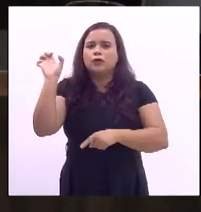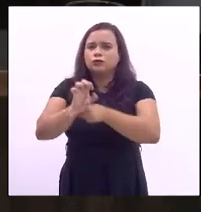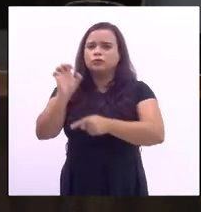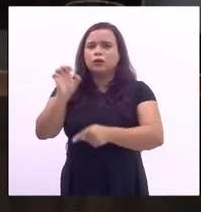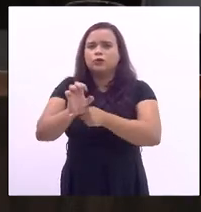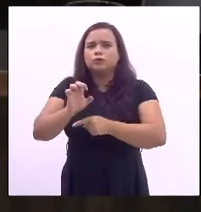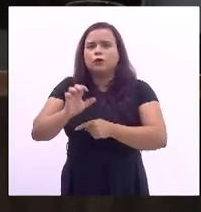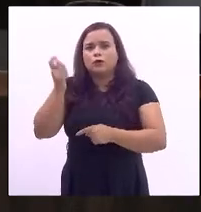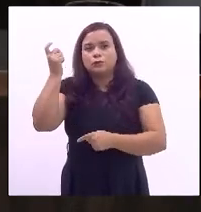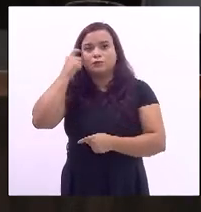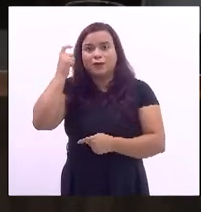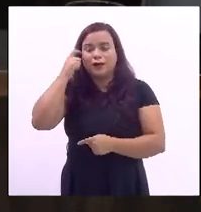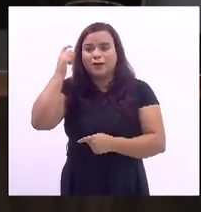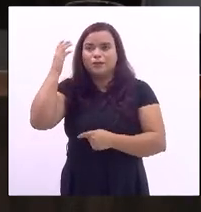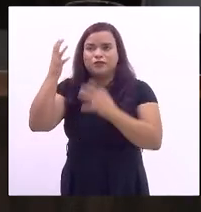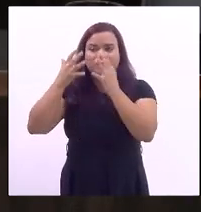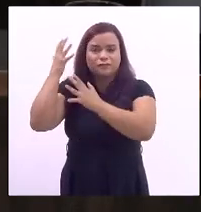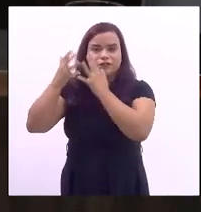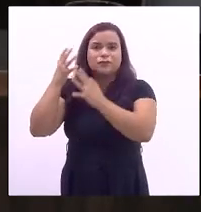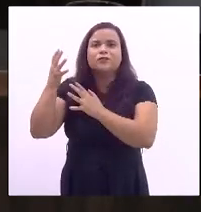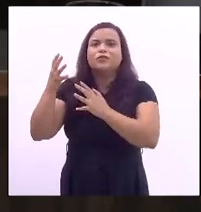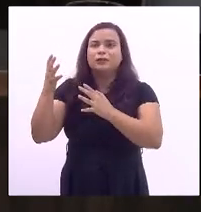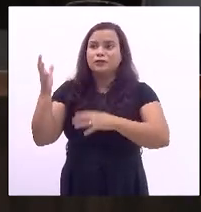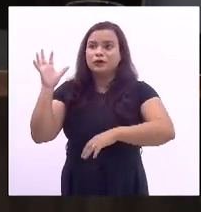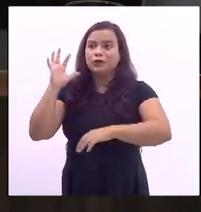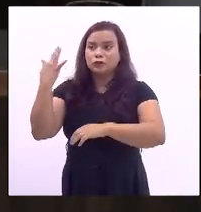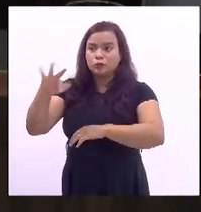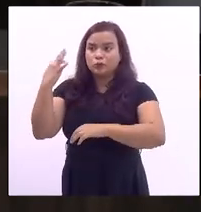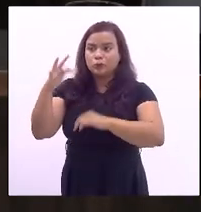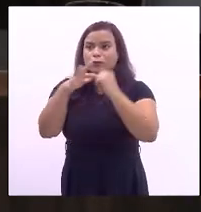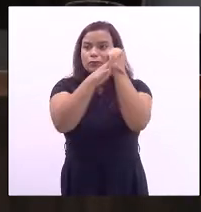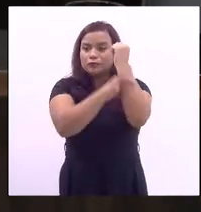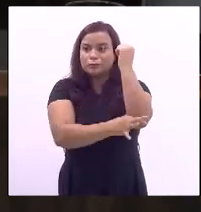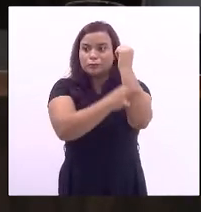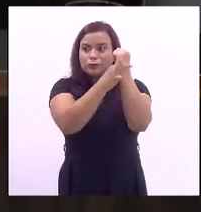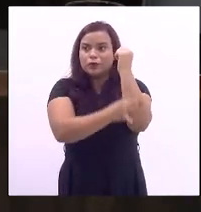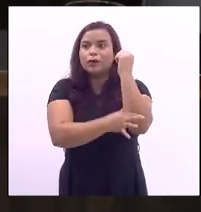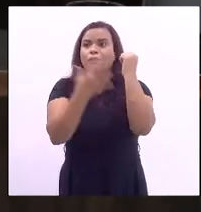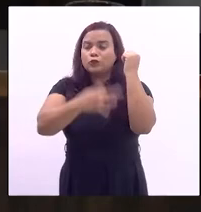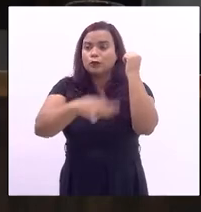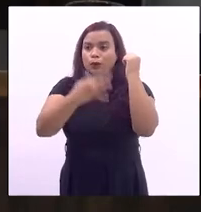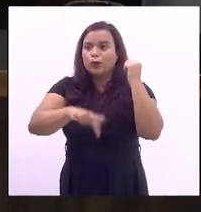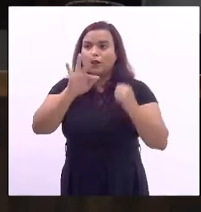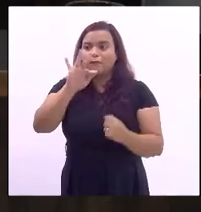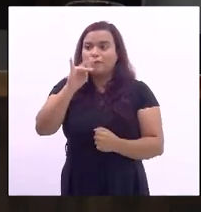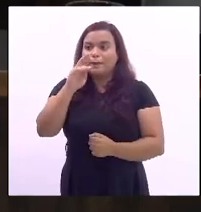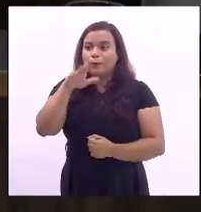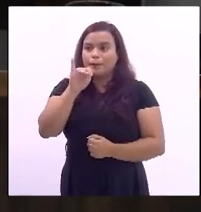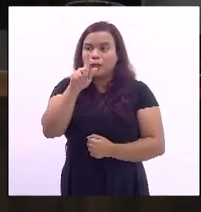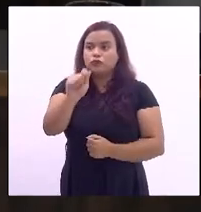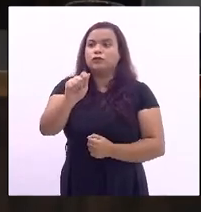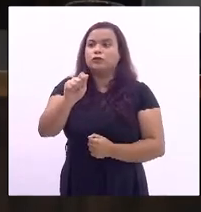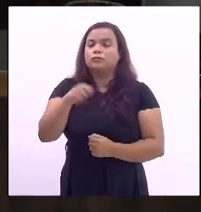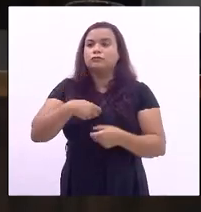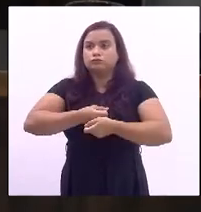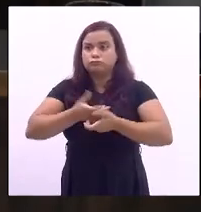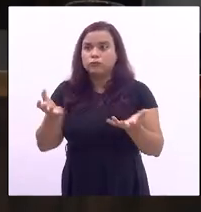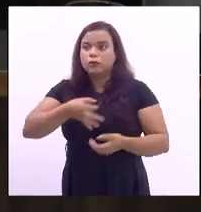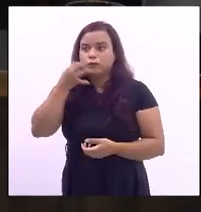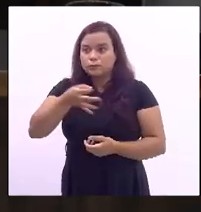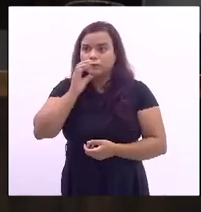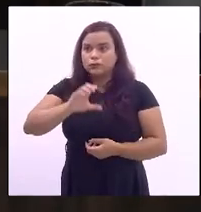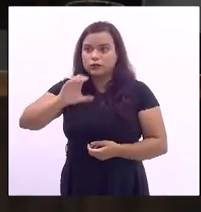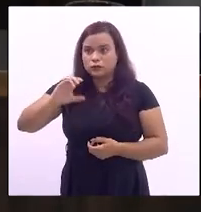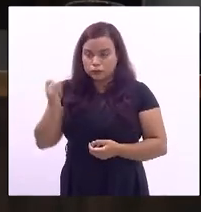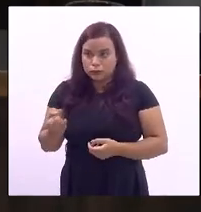conscientização da fibromialgia pena de pareceres das comissões de congestão justiça e saúde pra emite parecer pela comissão de